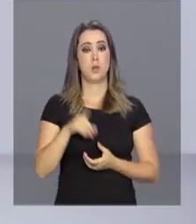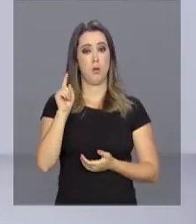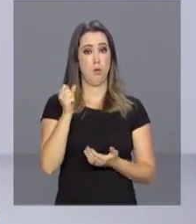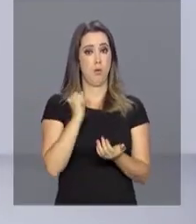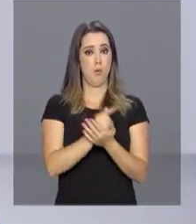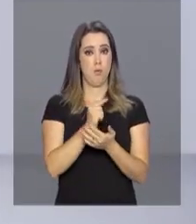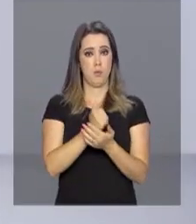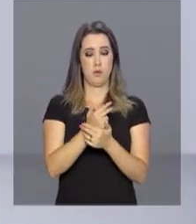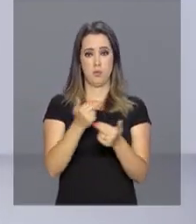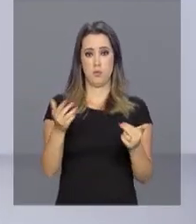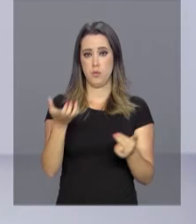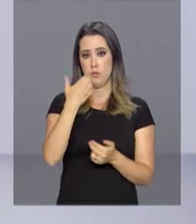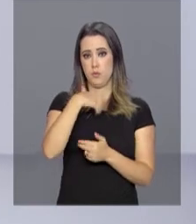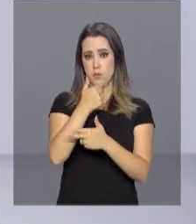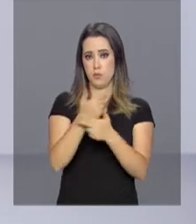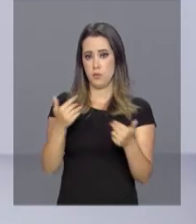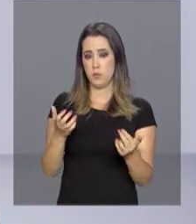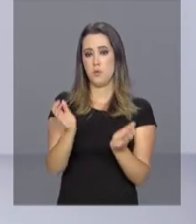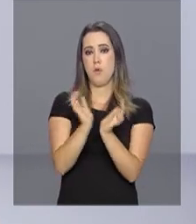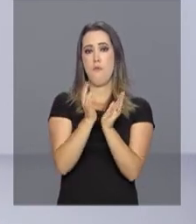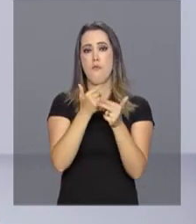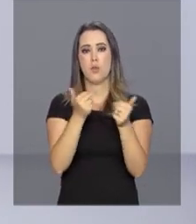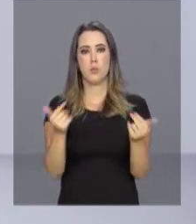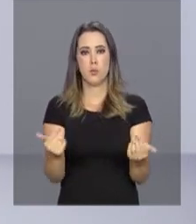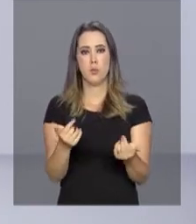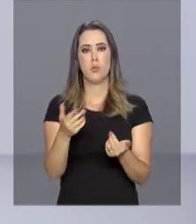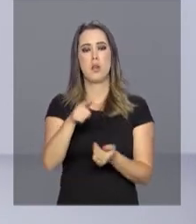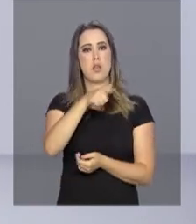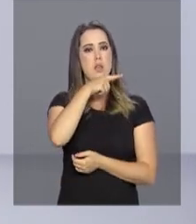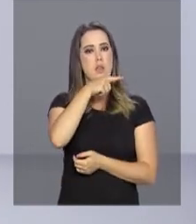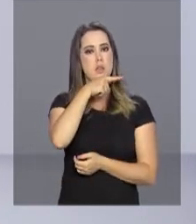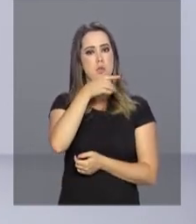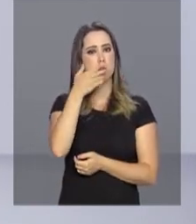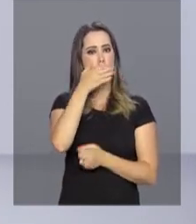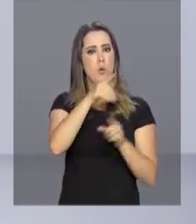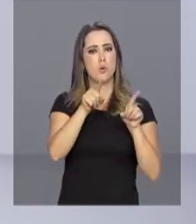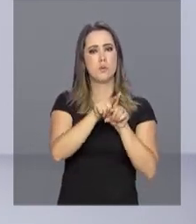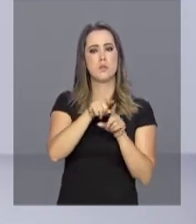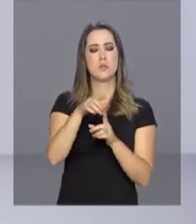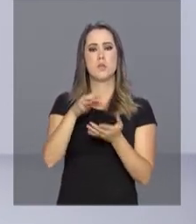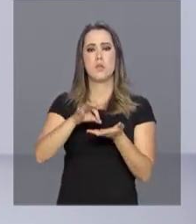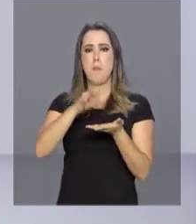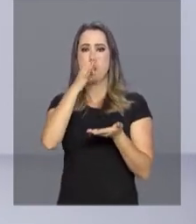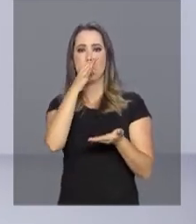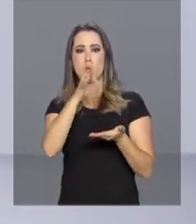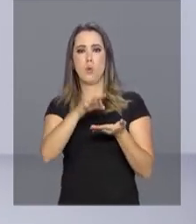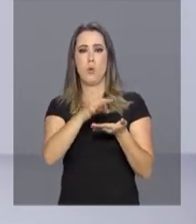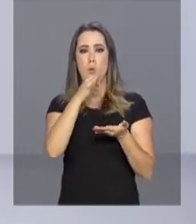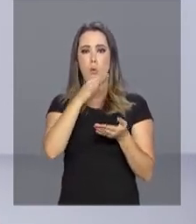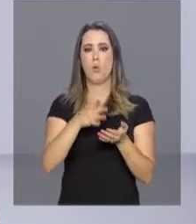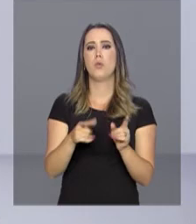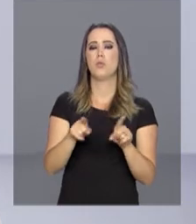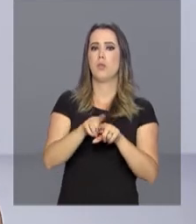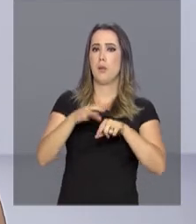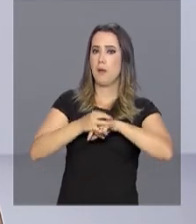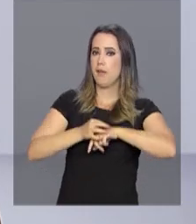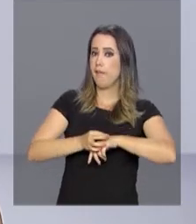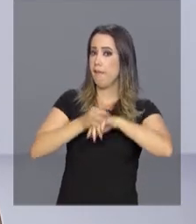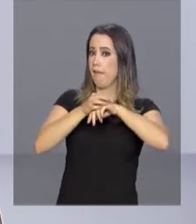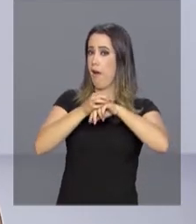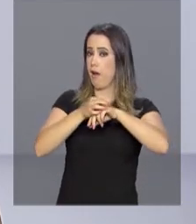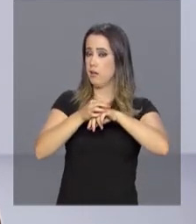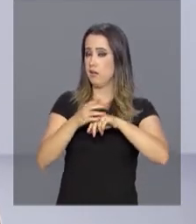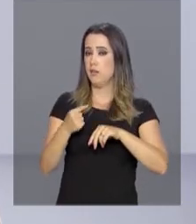Serão adquiridos itens como frutas, verduras, queijos, doces, biscoitos, carnes e sucos, entre outros.